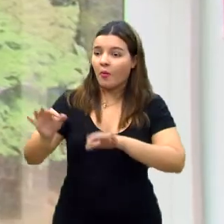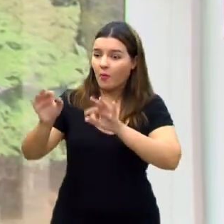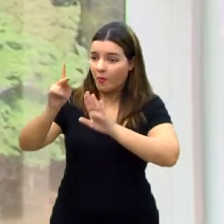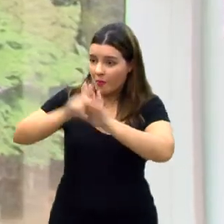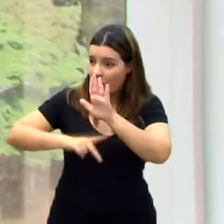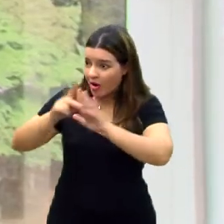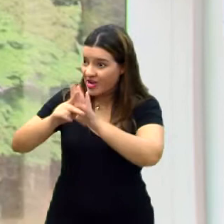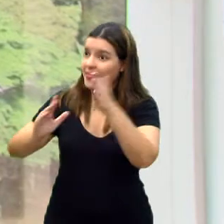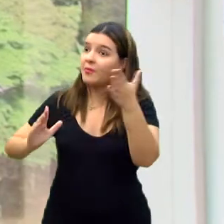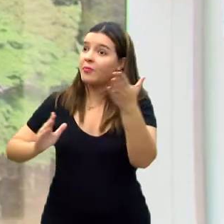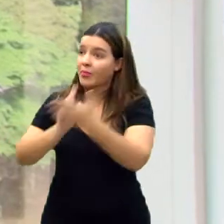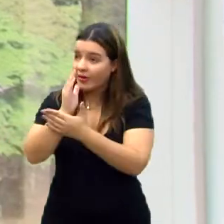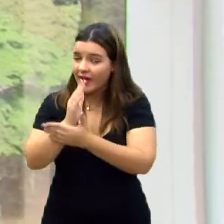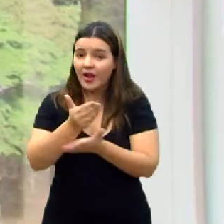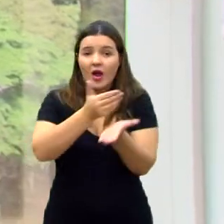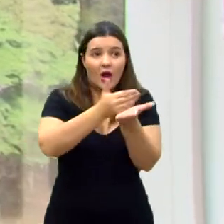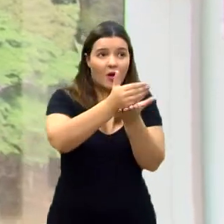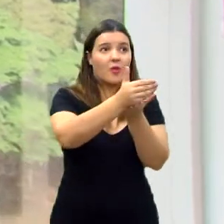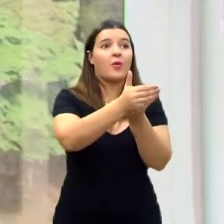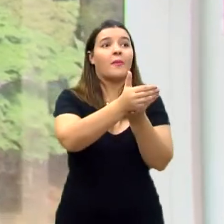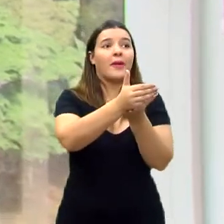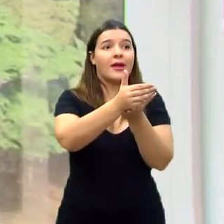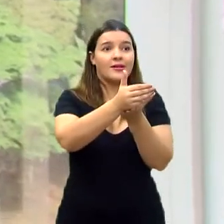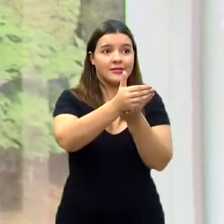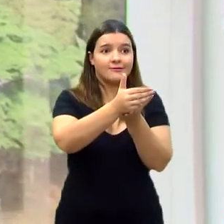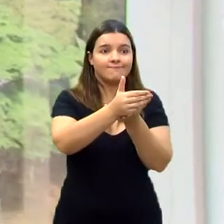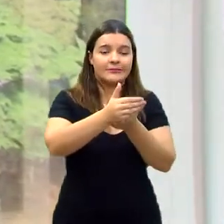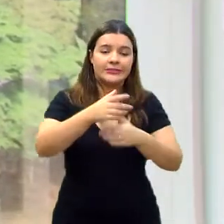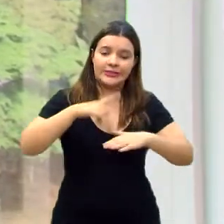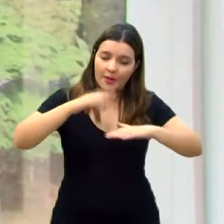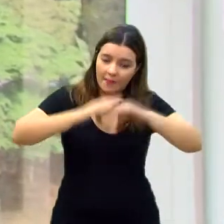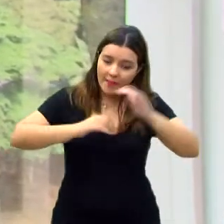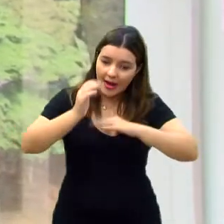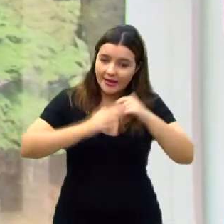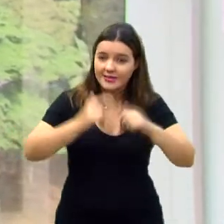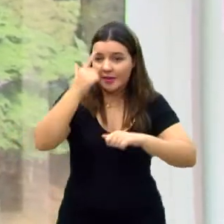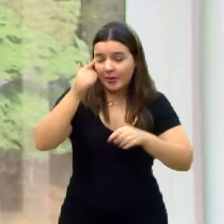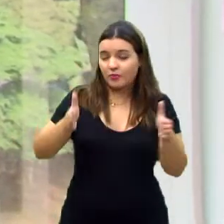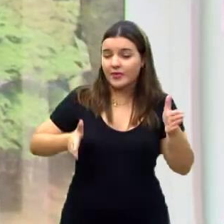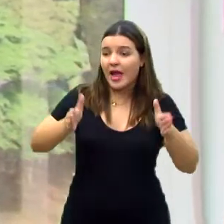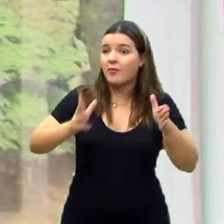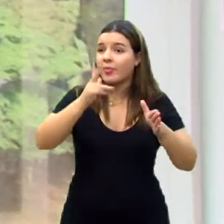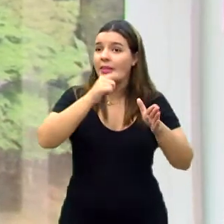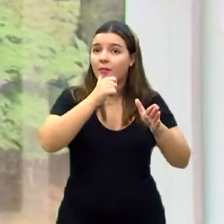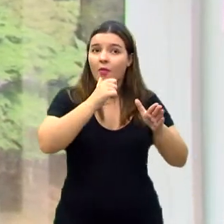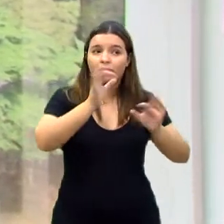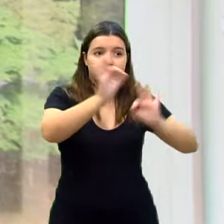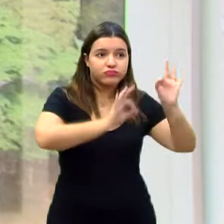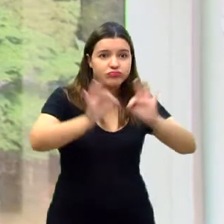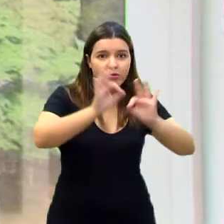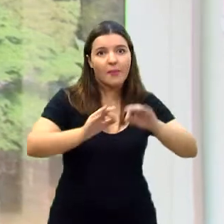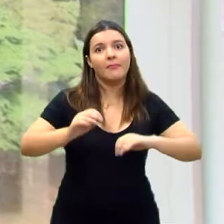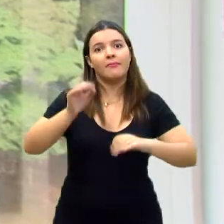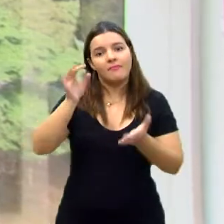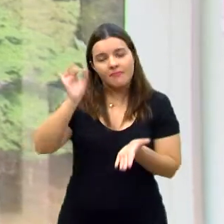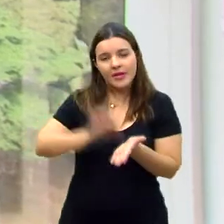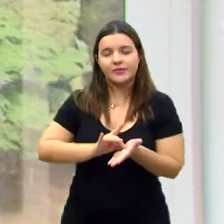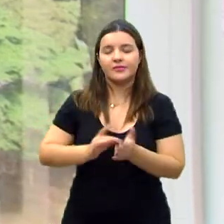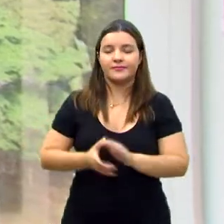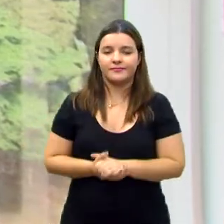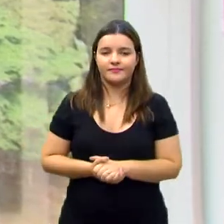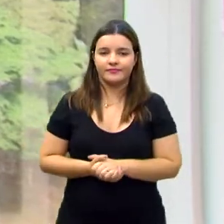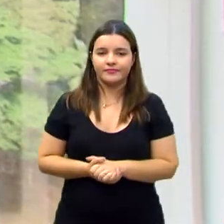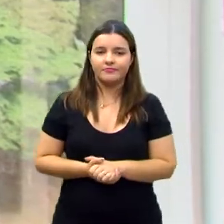inclusive depois da aprovação do projeto o design Ele montou um cronograma para que essa montagem se realize